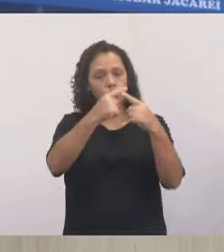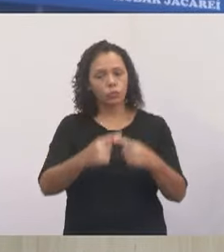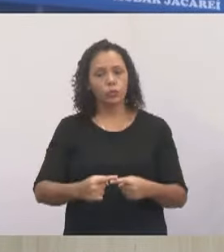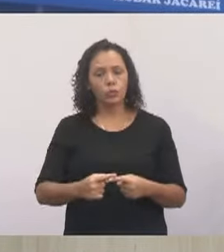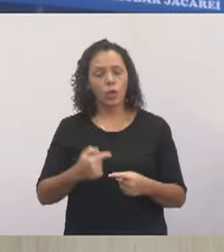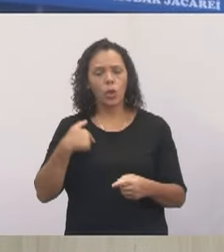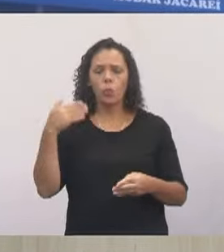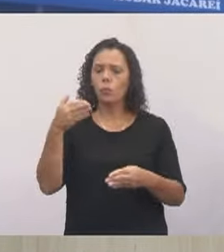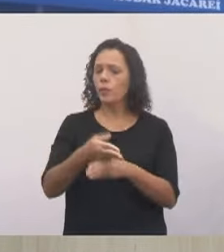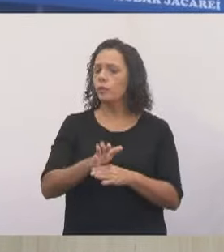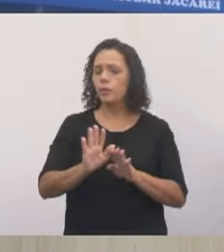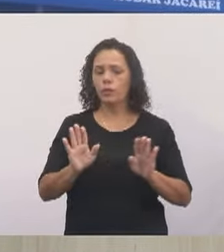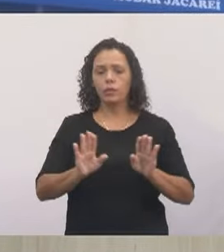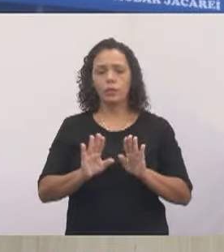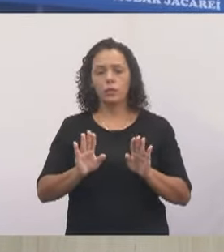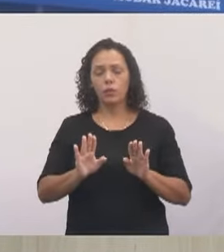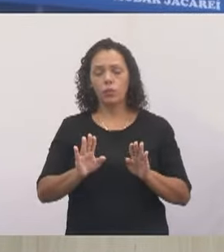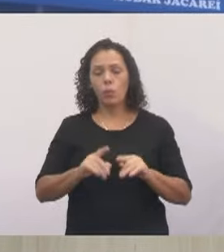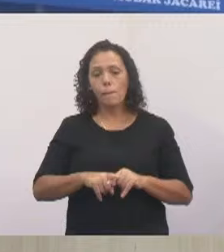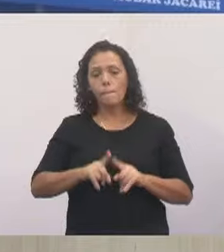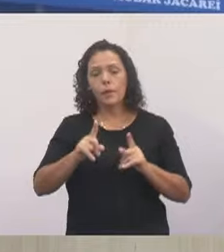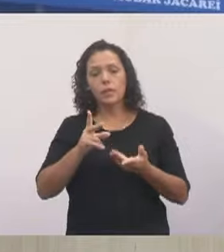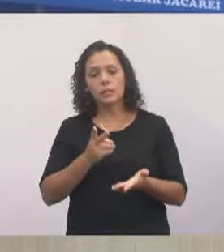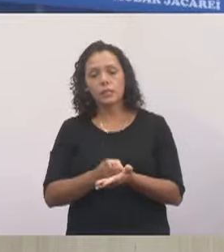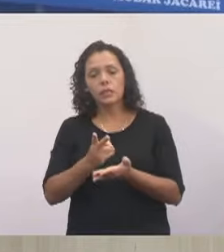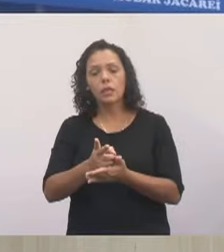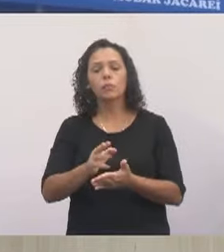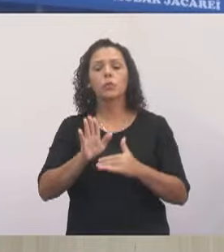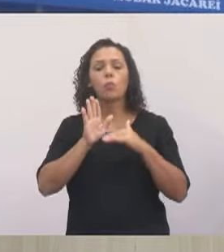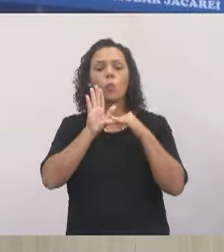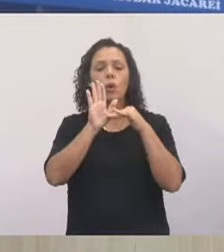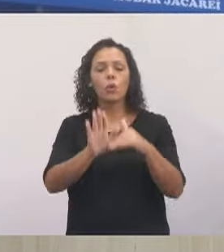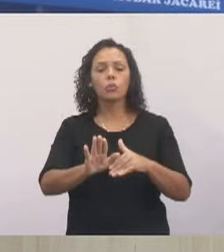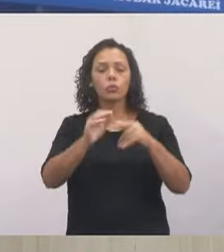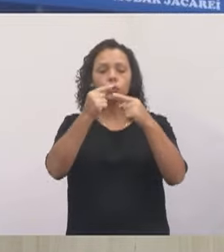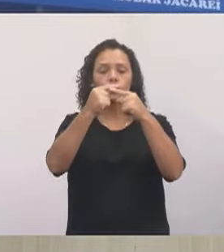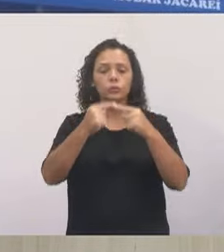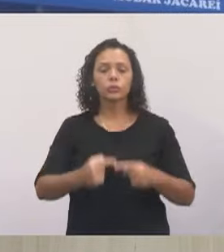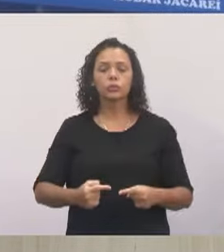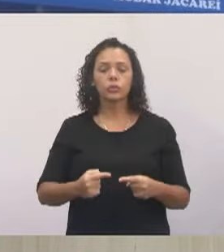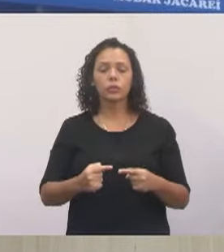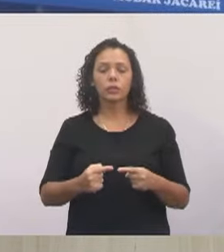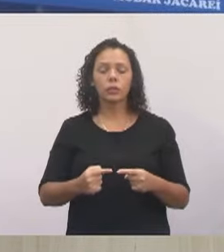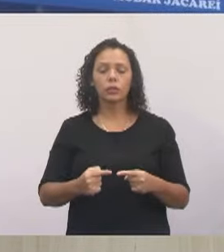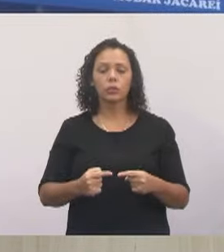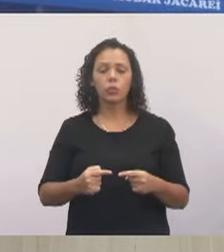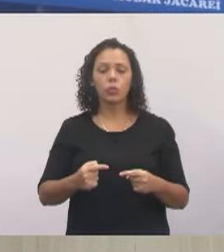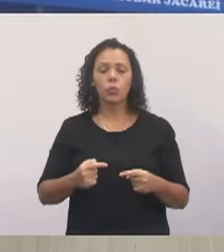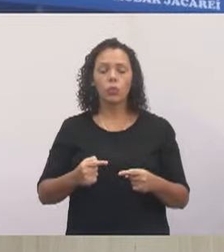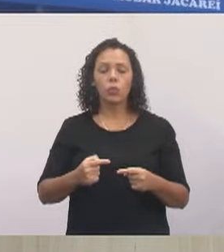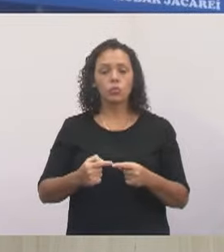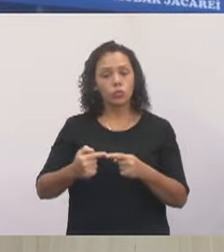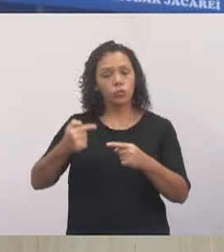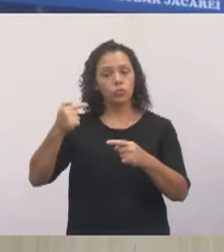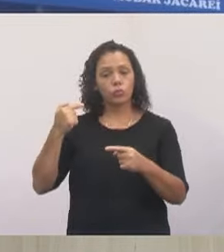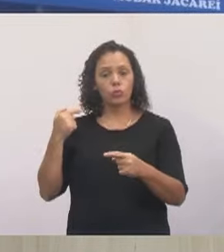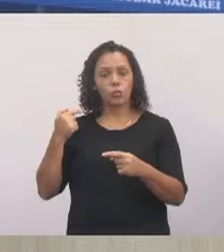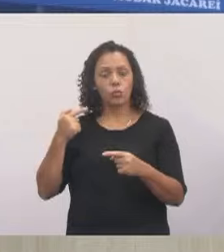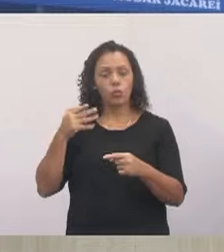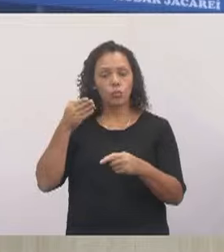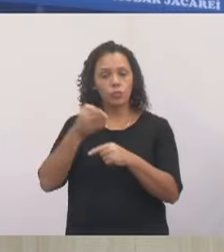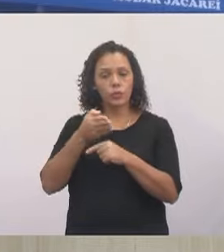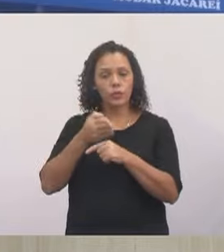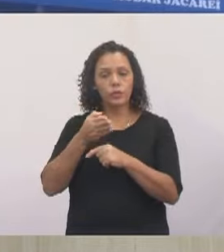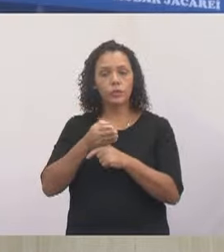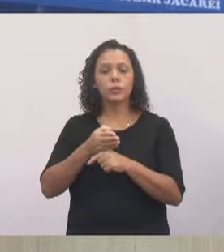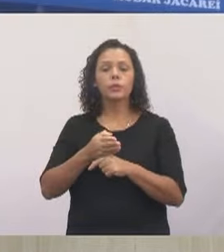lá, mas eu sempre estou ajudando nos campeonatos, participo de longe, mas participo, sabe que